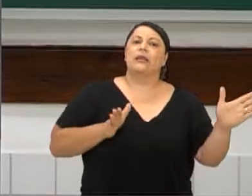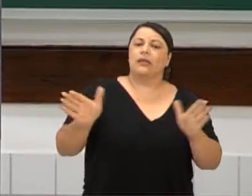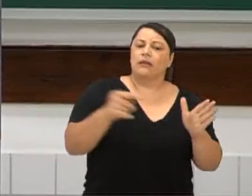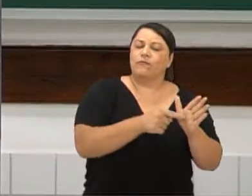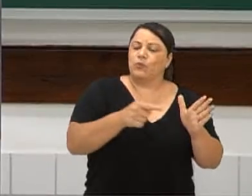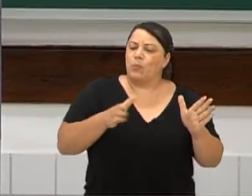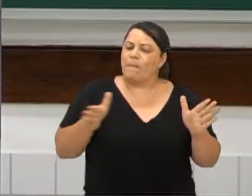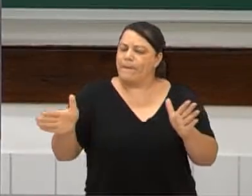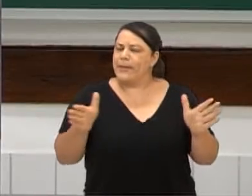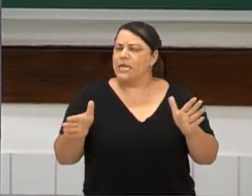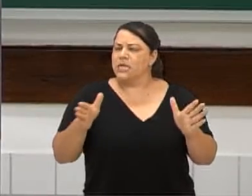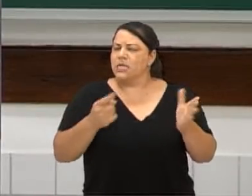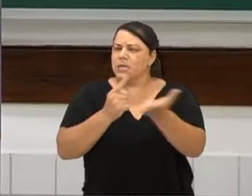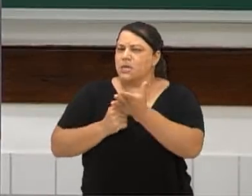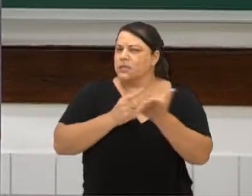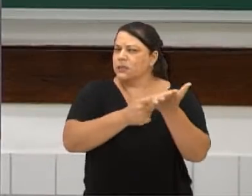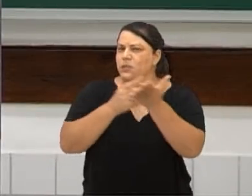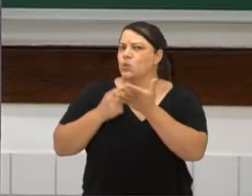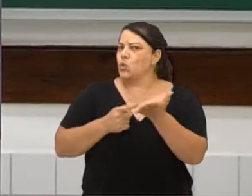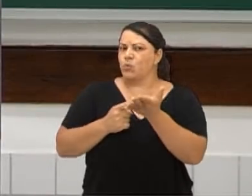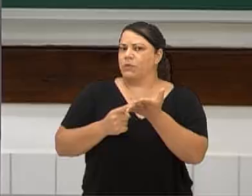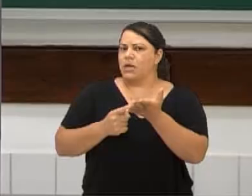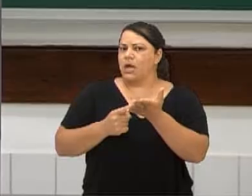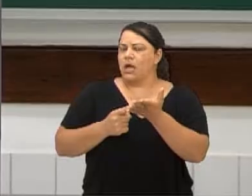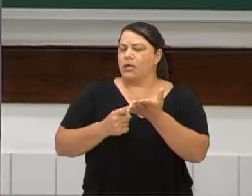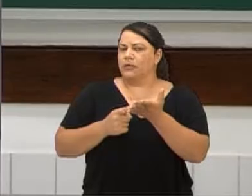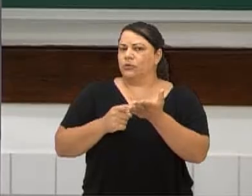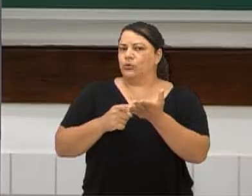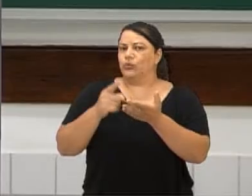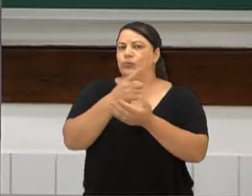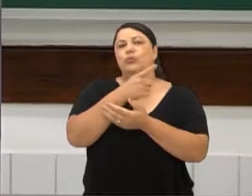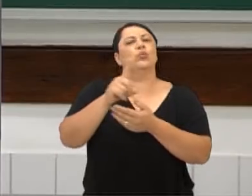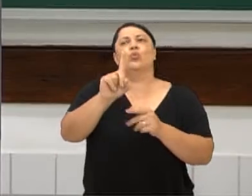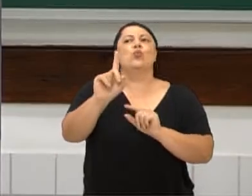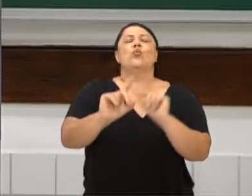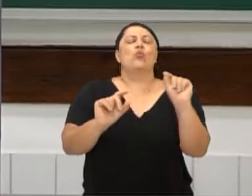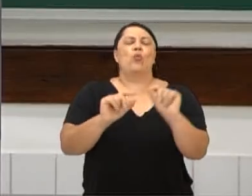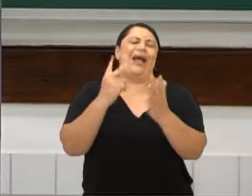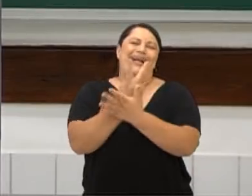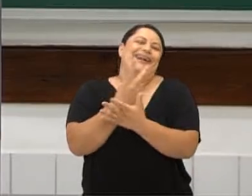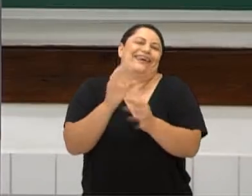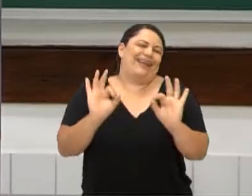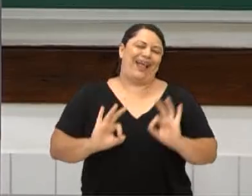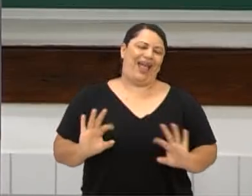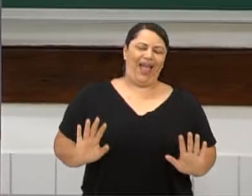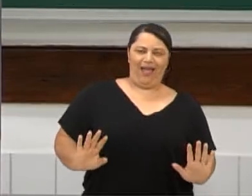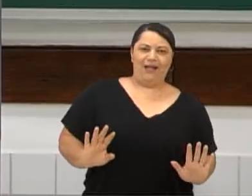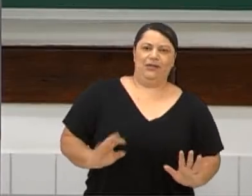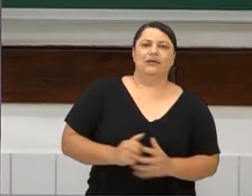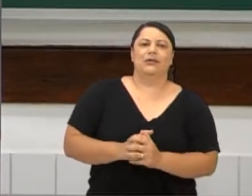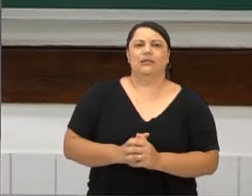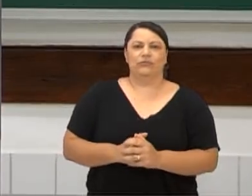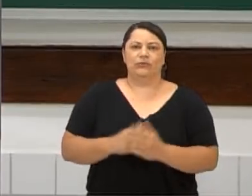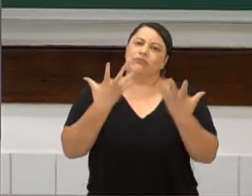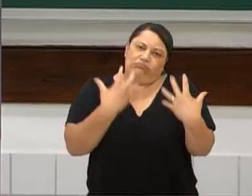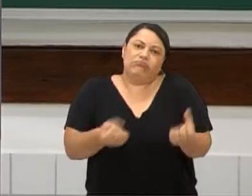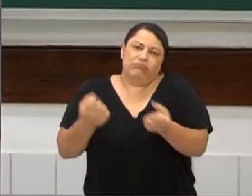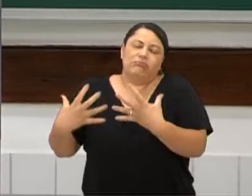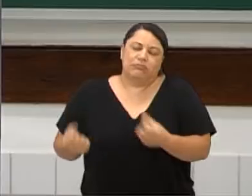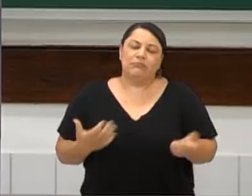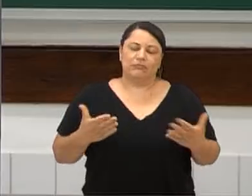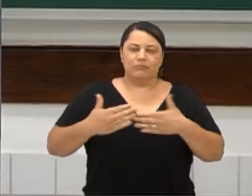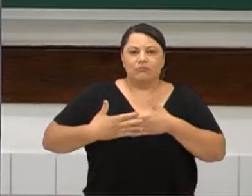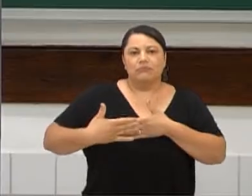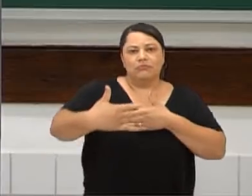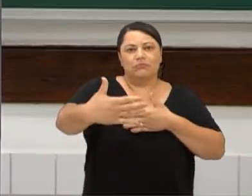em que essa combinação de preços não era algo muito questionável, vamos dizer assim. Vamos